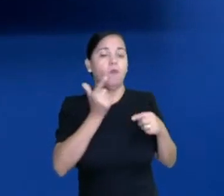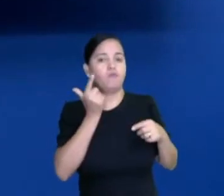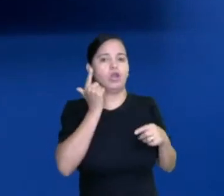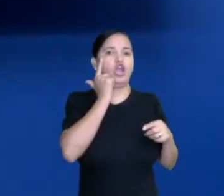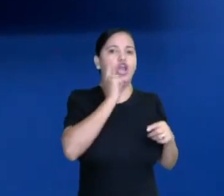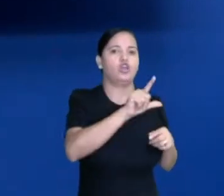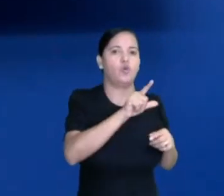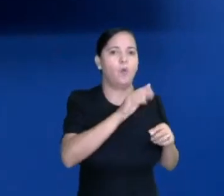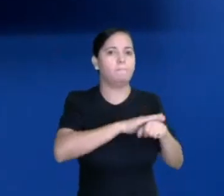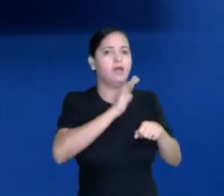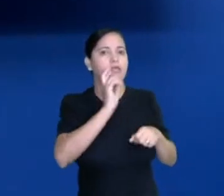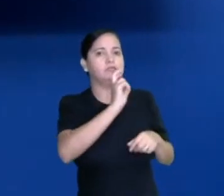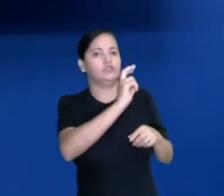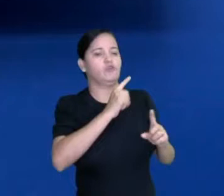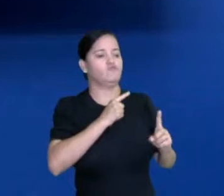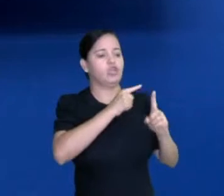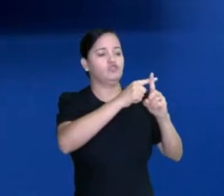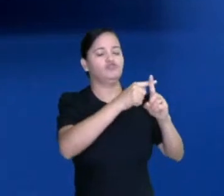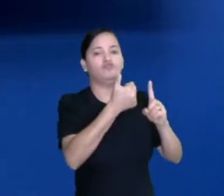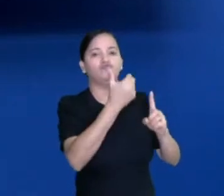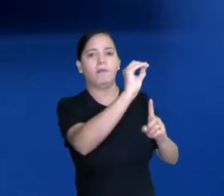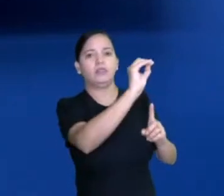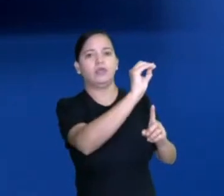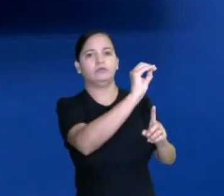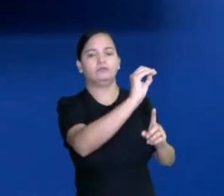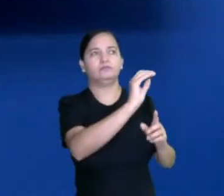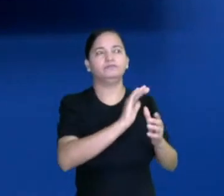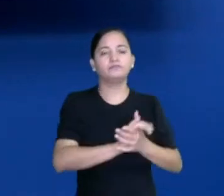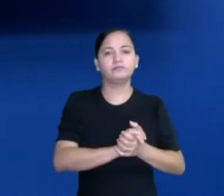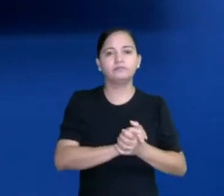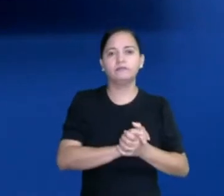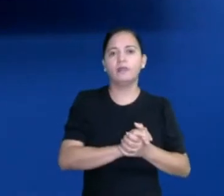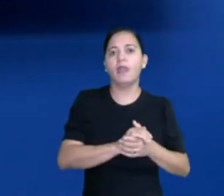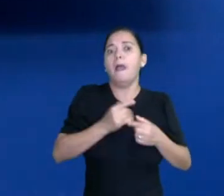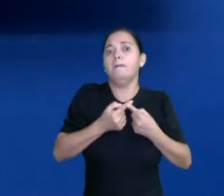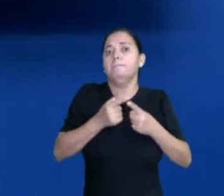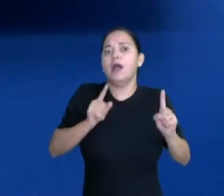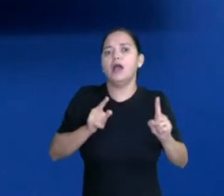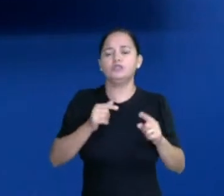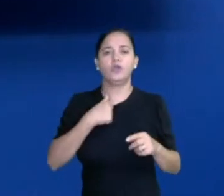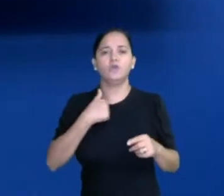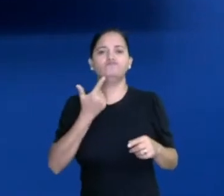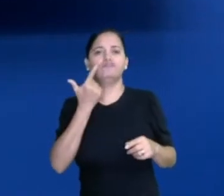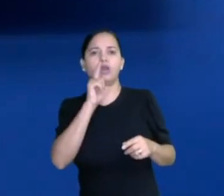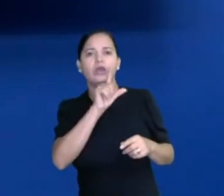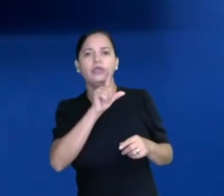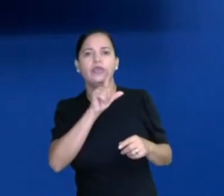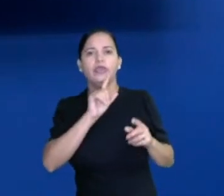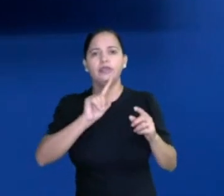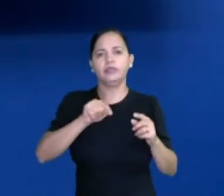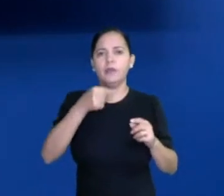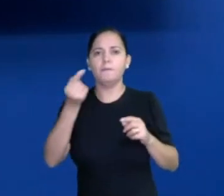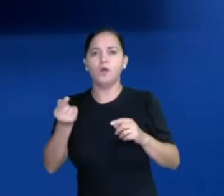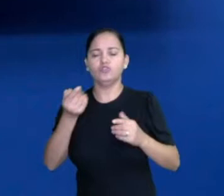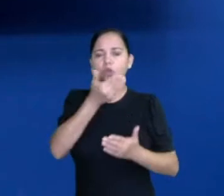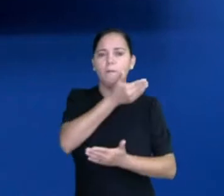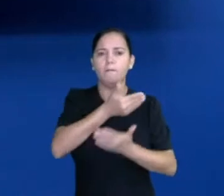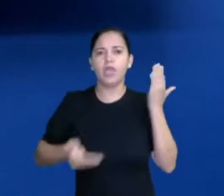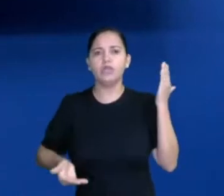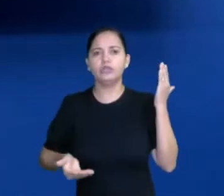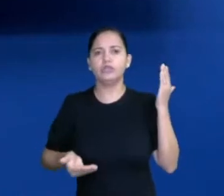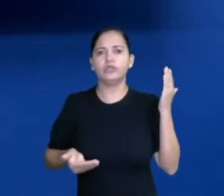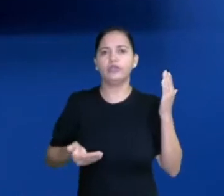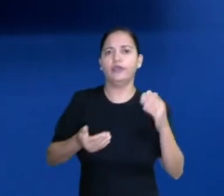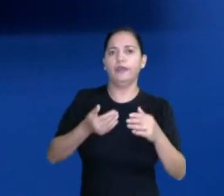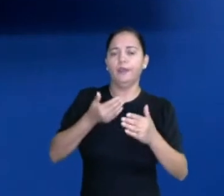5, adicionei 10. Mas os que eu ganhei, eu perdi. uma certa semana, perdi lá